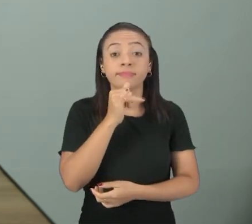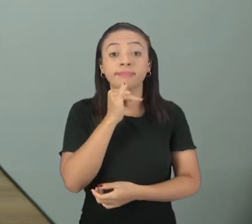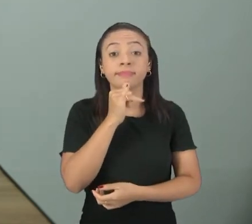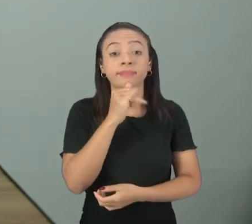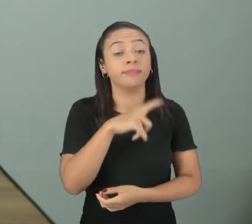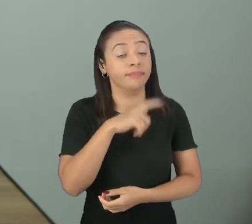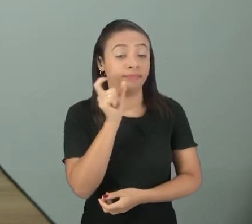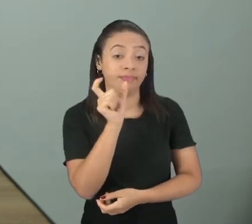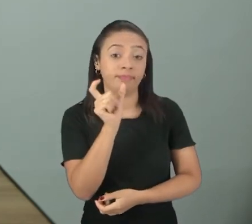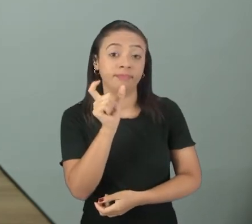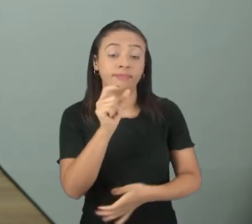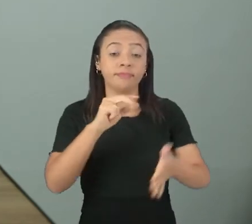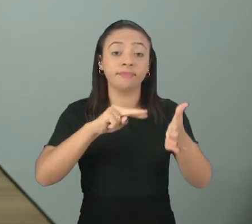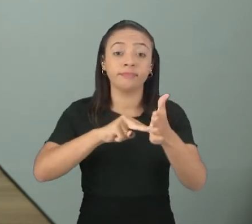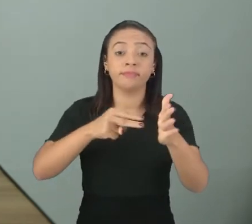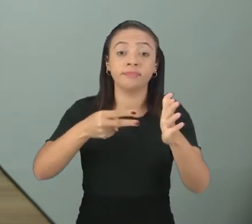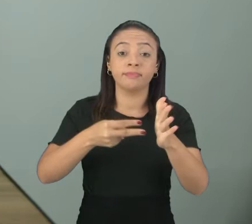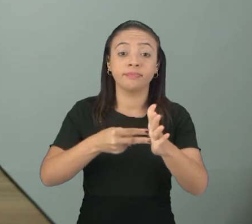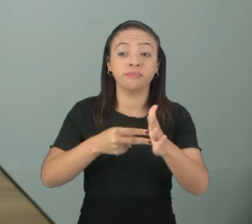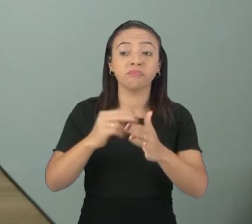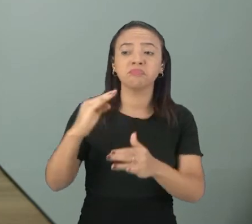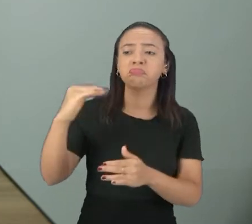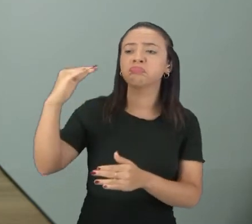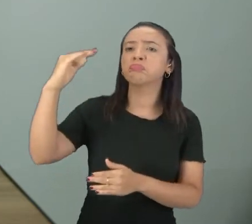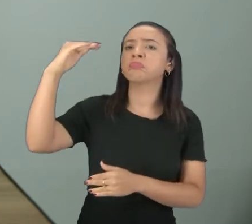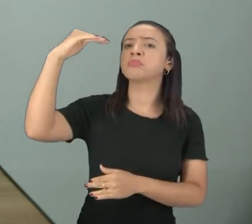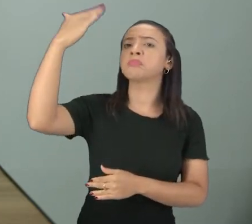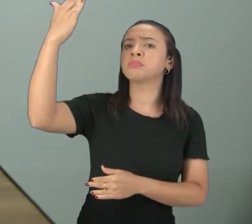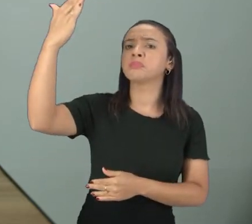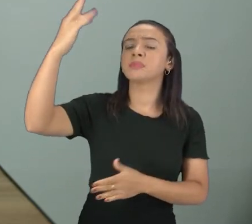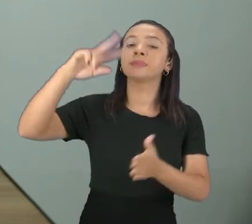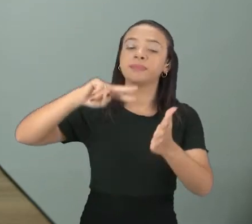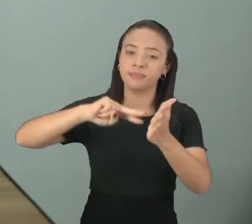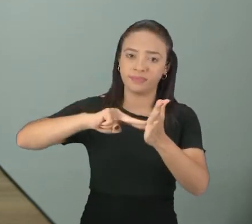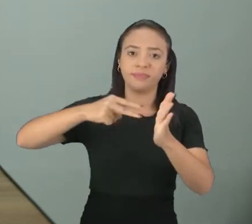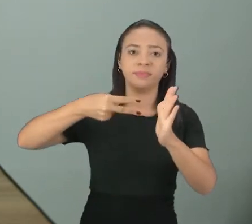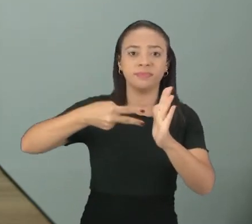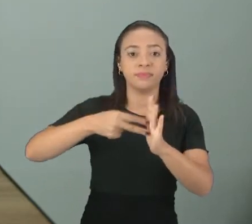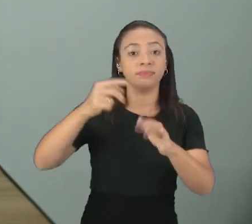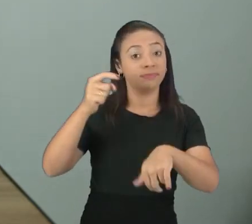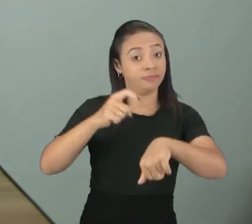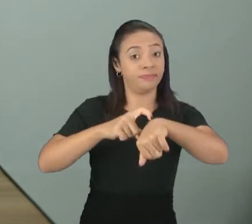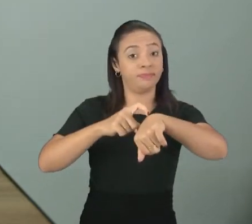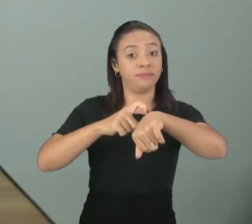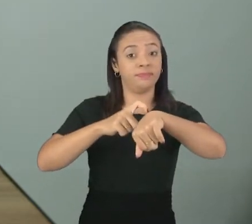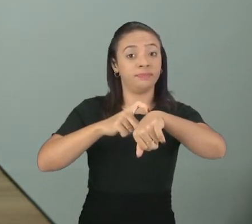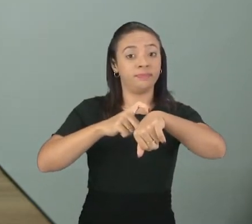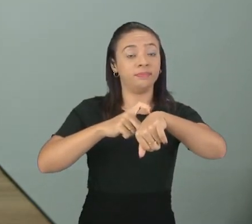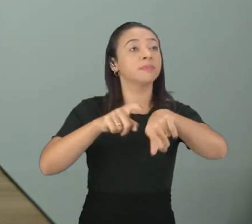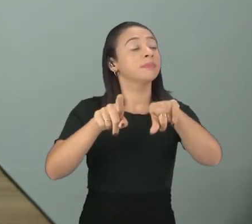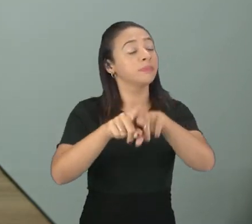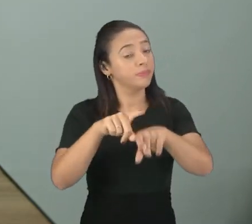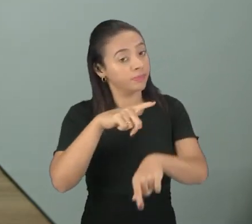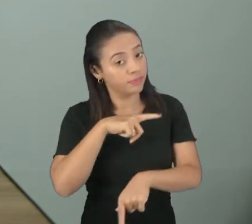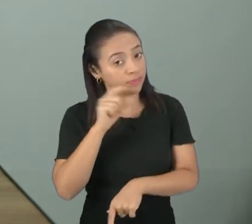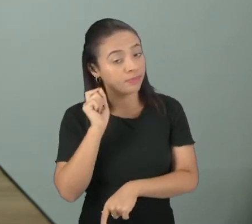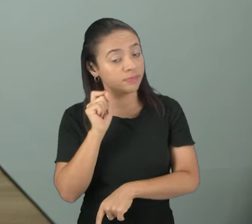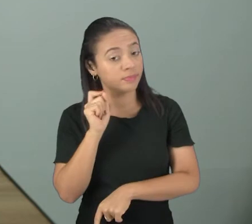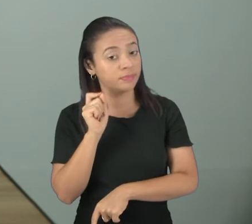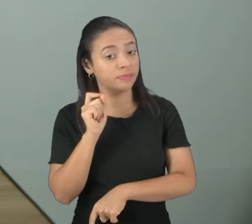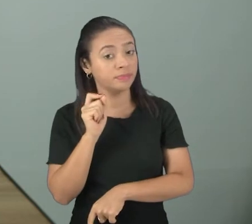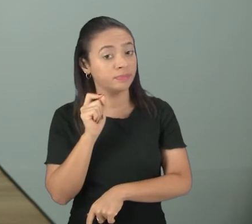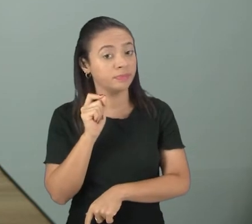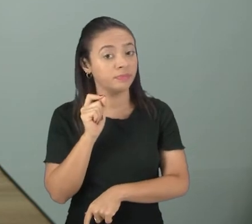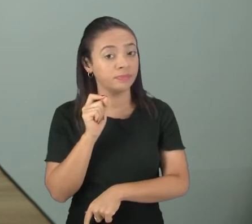uma palavra que indica algum tempo depois, então ela está expressando um tempo, né? Temos também